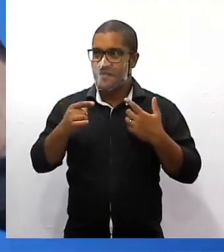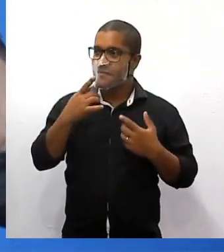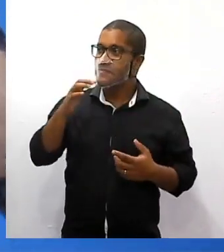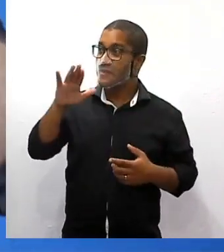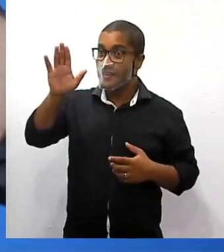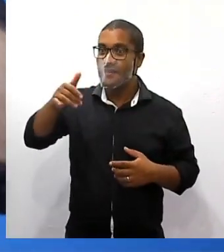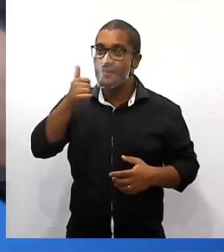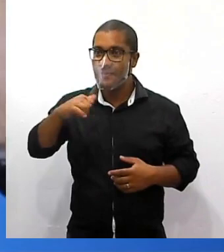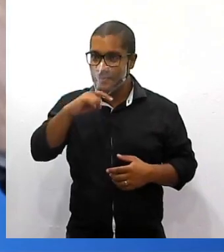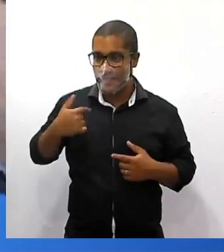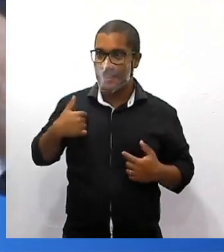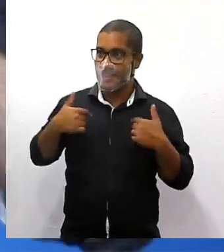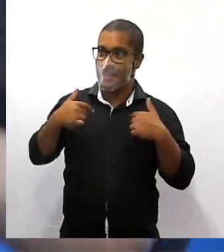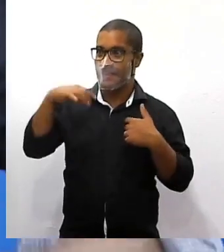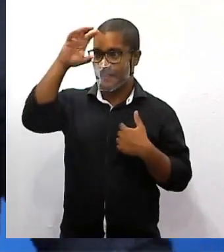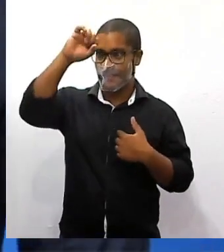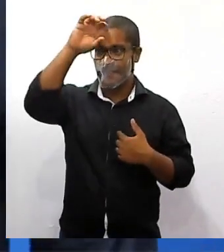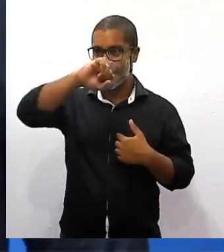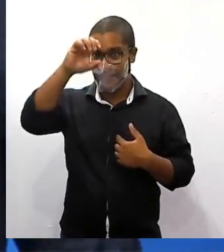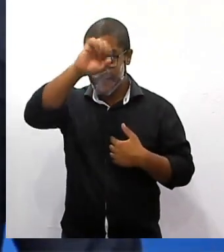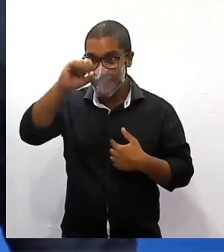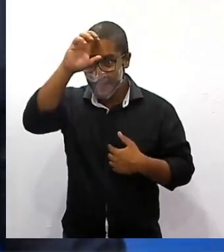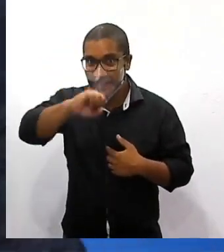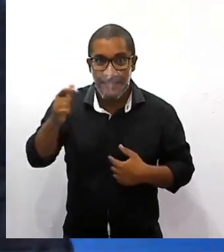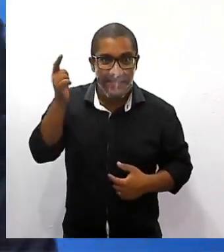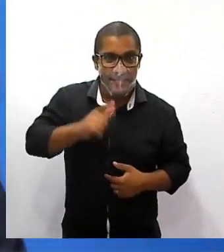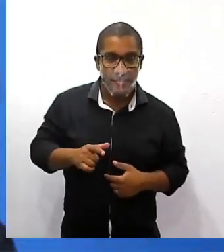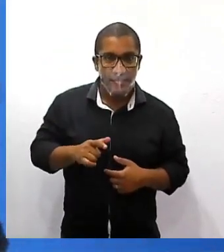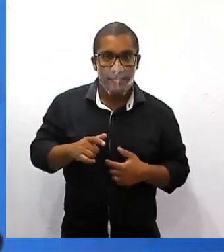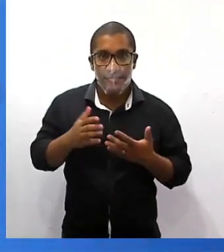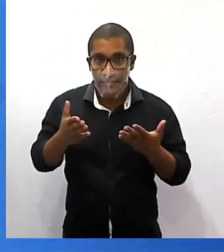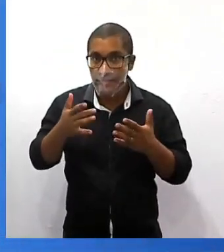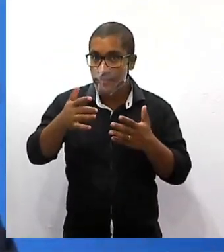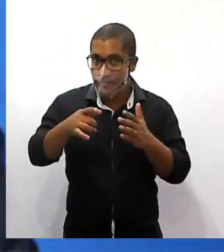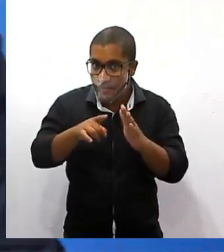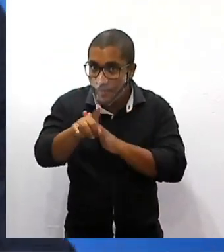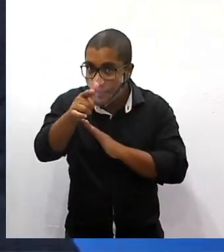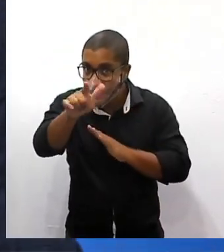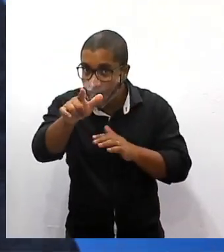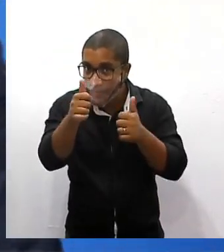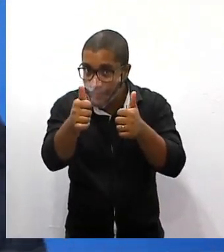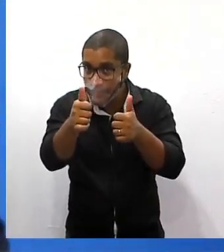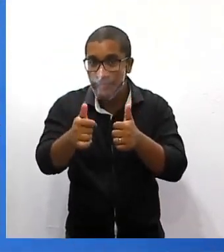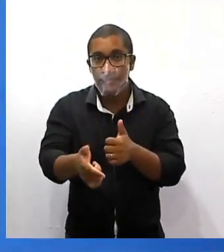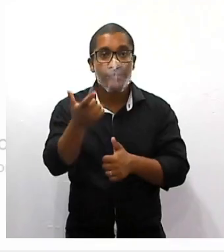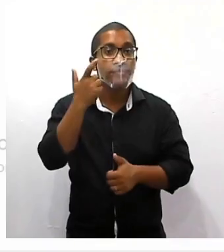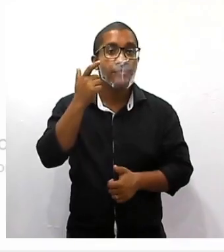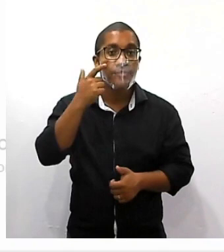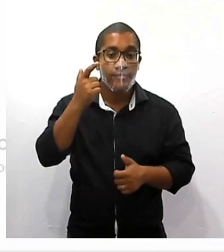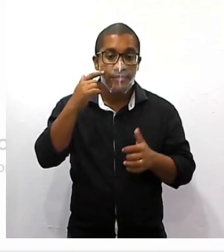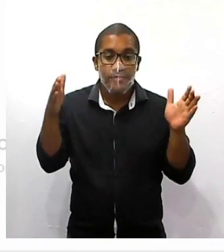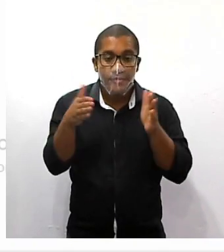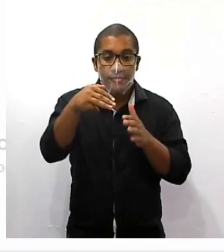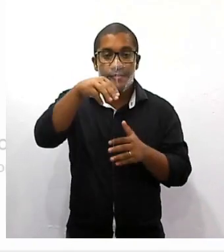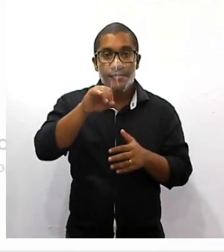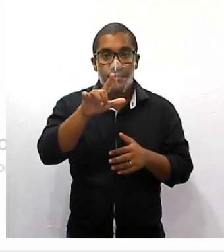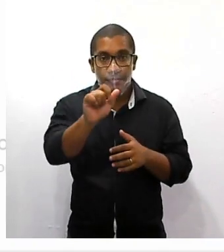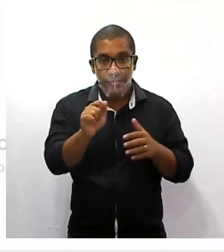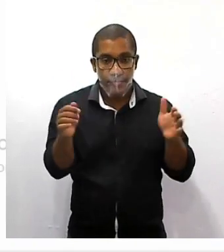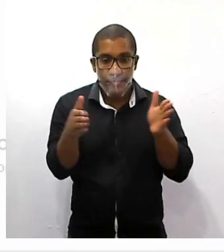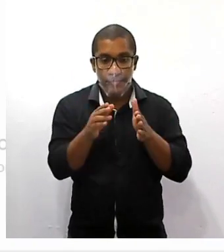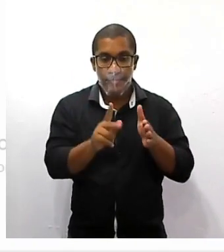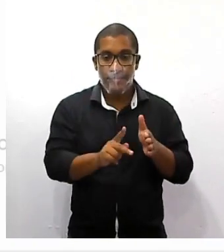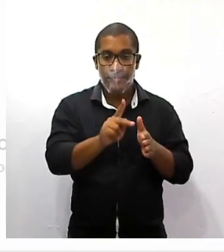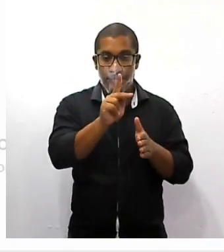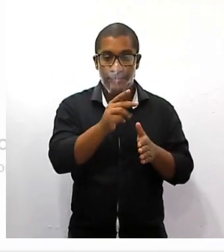agora, mãe, eu estou aprendendo, maninha. Vamos lá para a nossa próxima questão, bem parecido. Ele bota aí uma mola de constante elástica K,